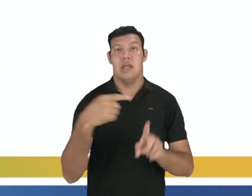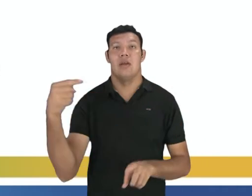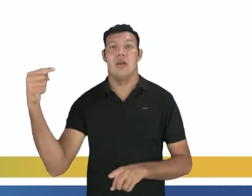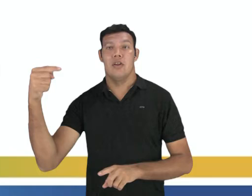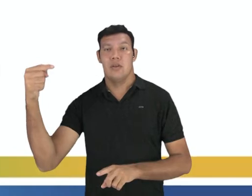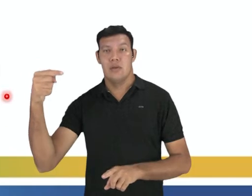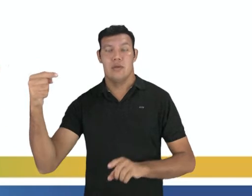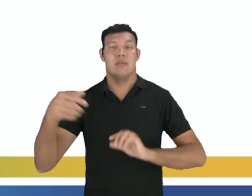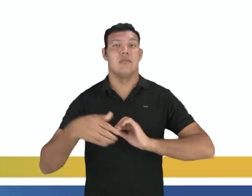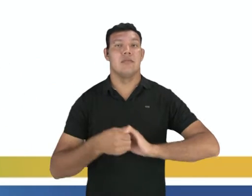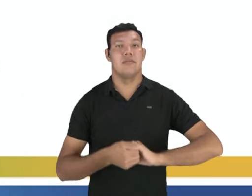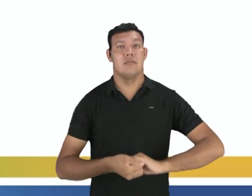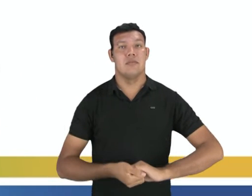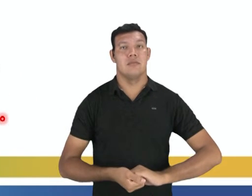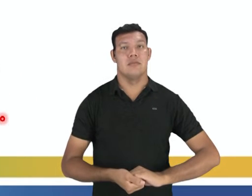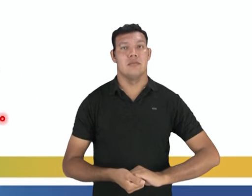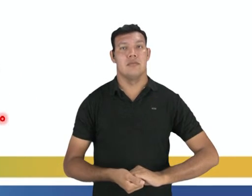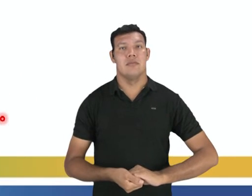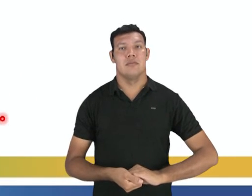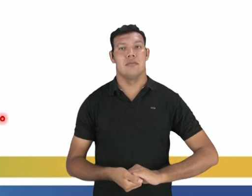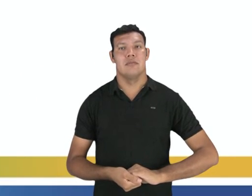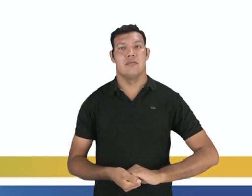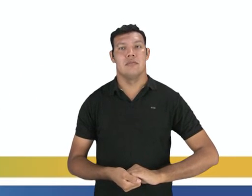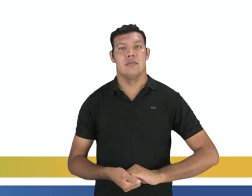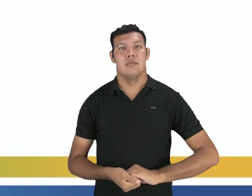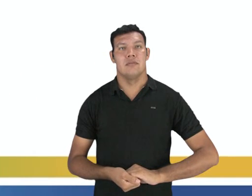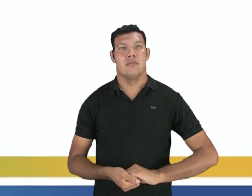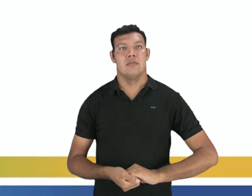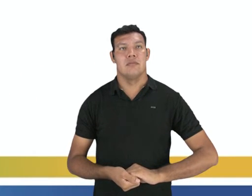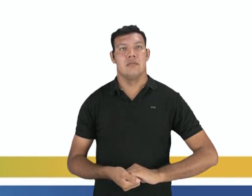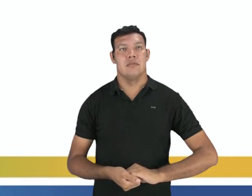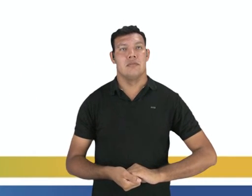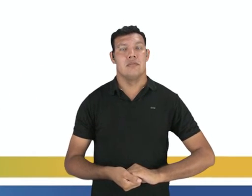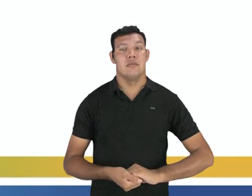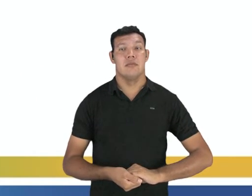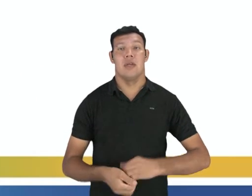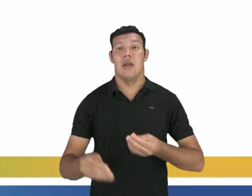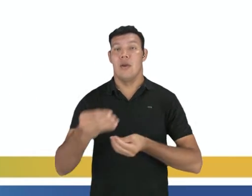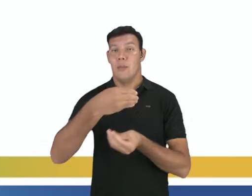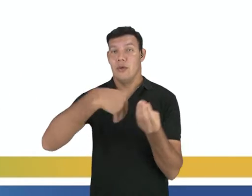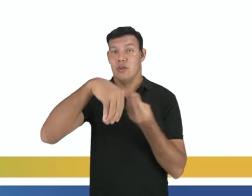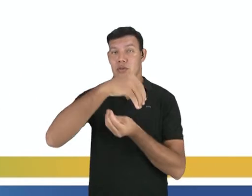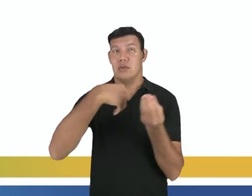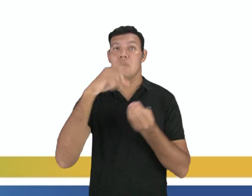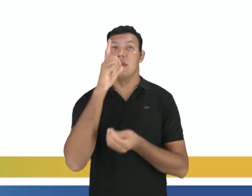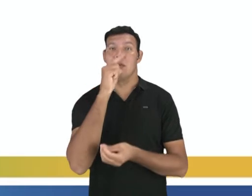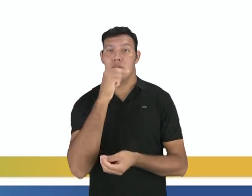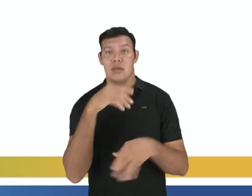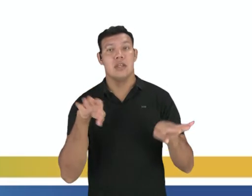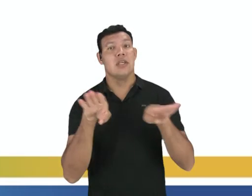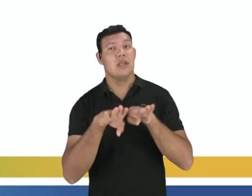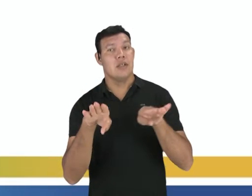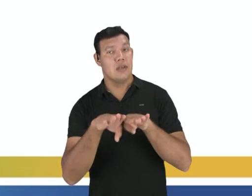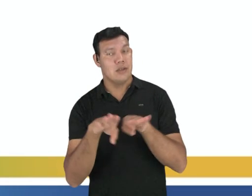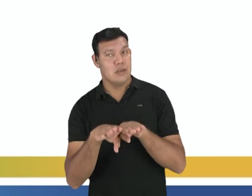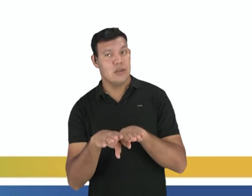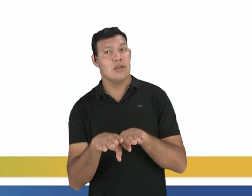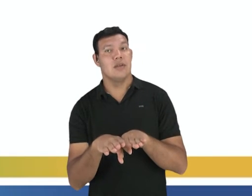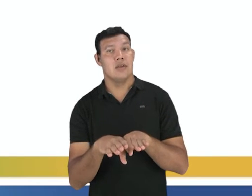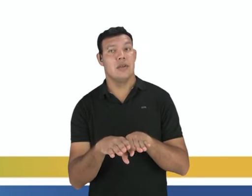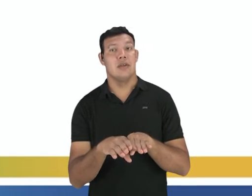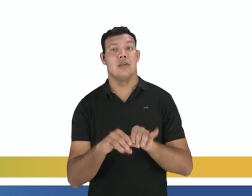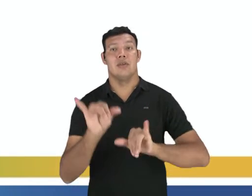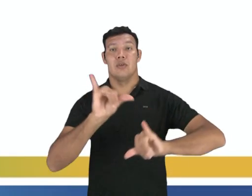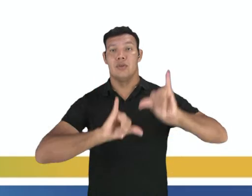observar aqui, e o lado negativo. E na presença da água, que também é uma molécula polar,